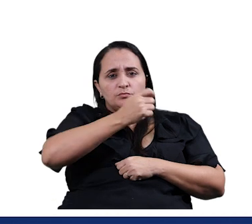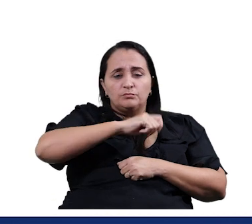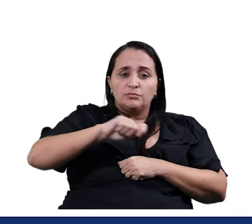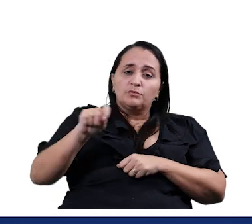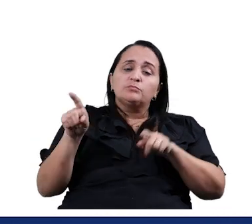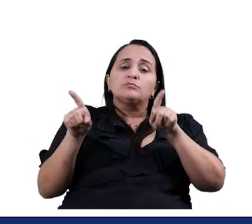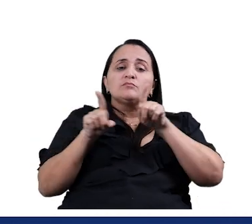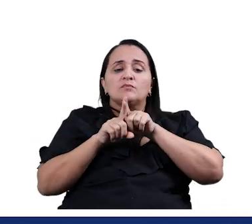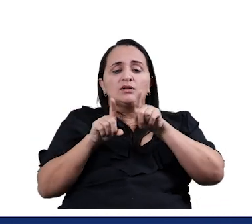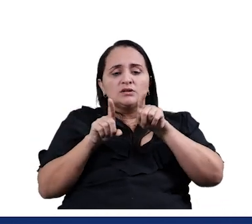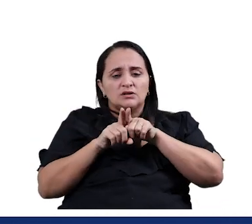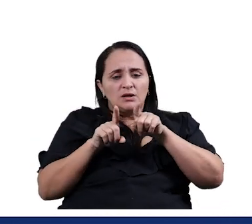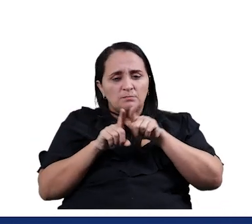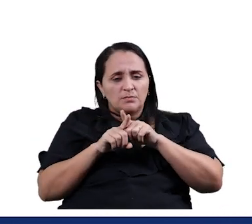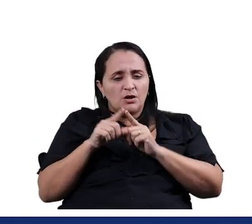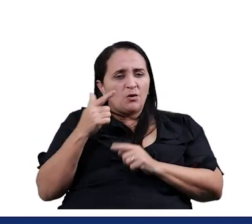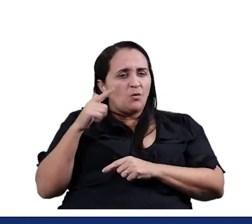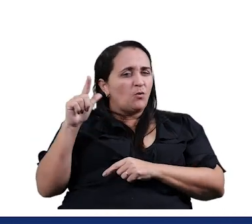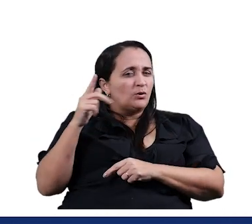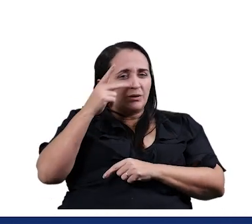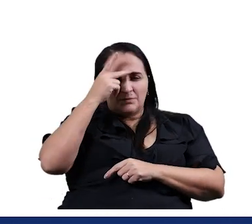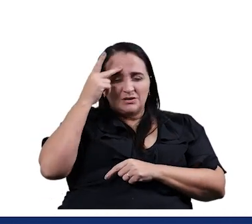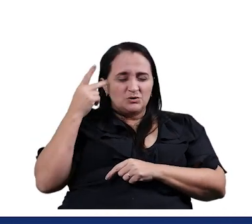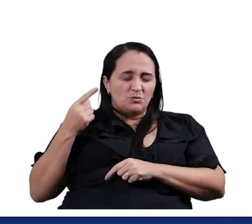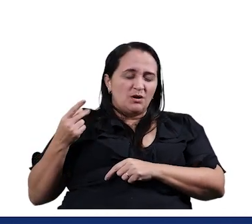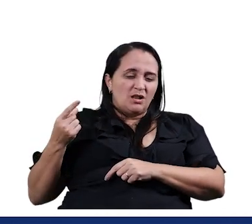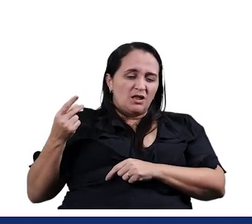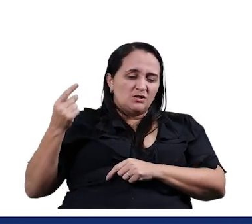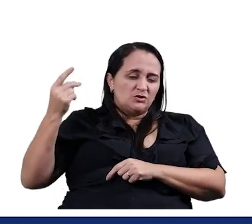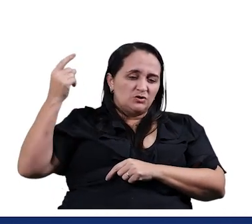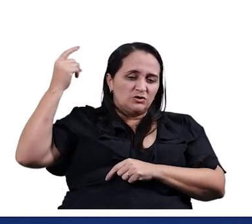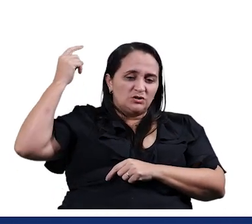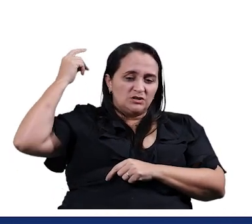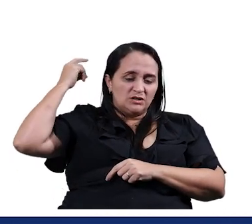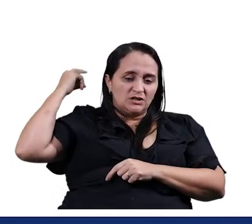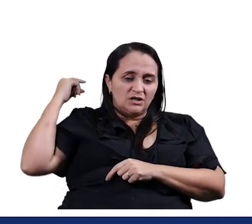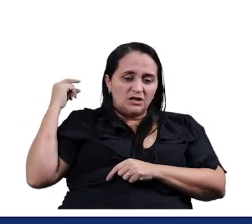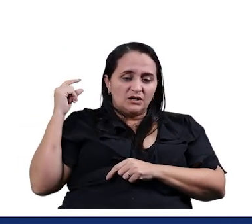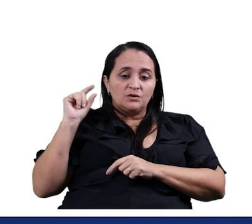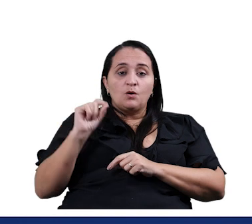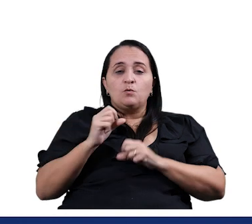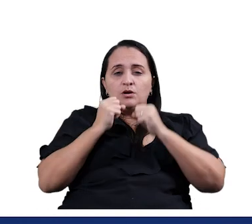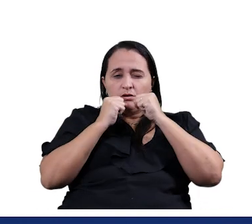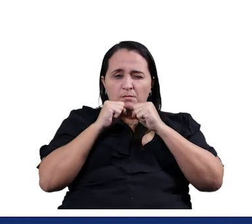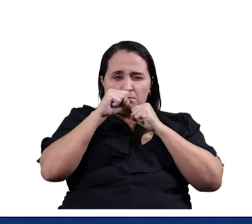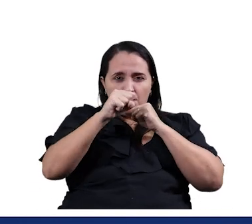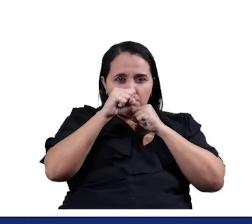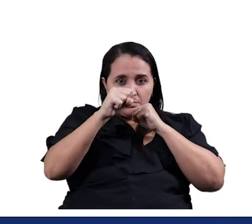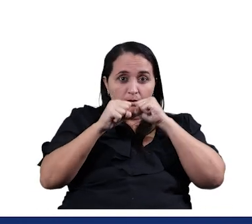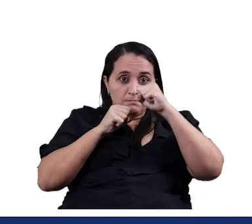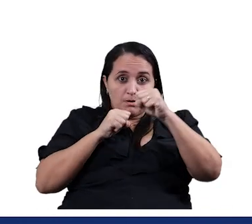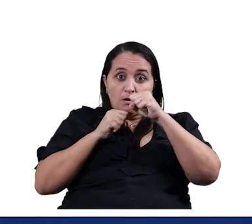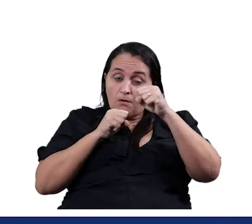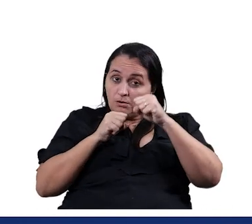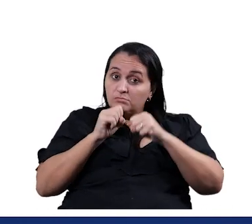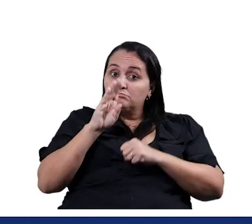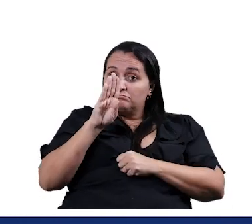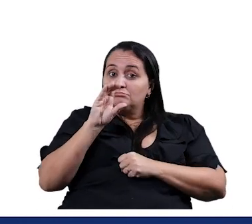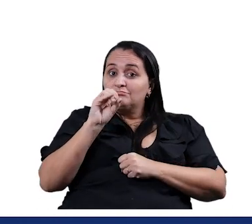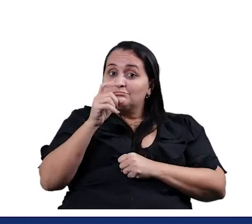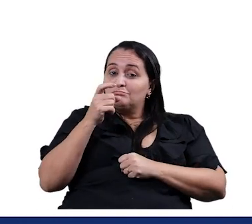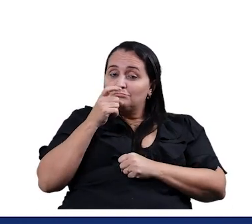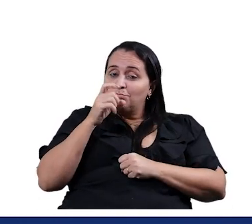ó, fui lá muito longe, das antigas, ele era do boxe. Torben